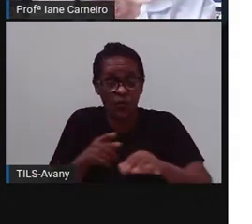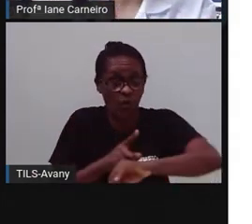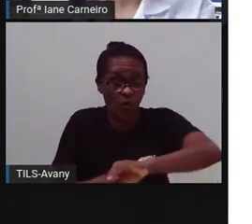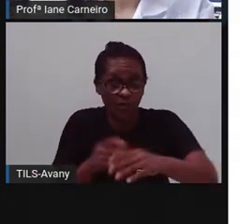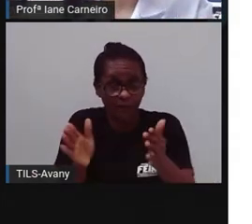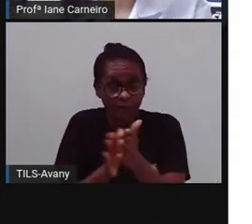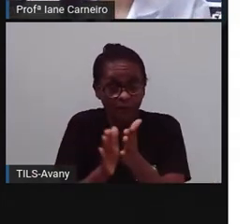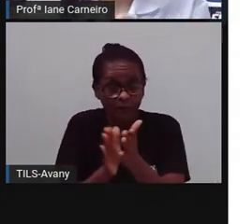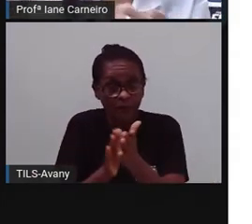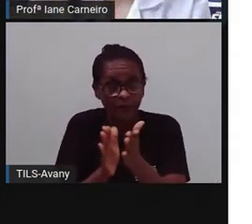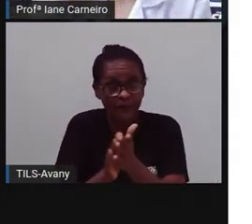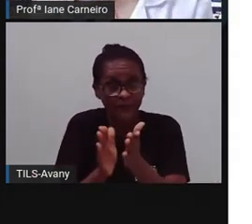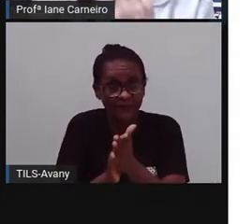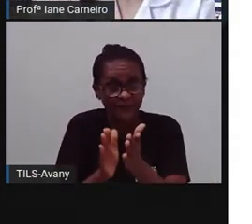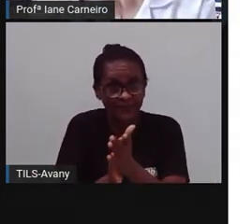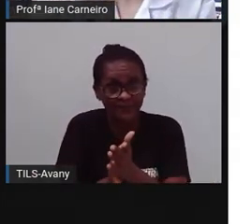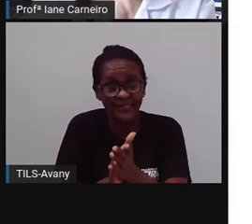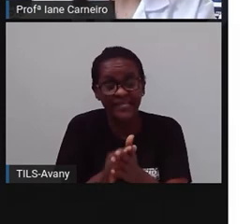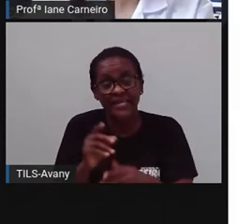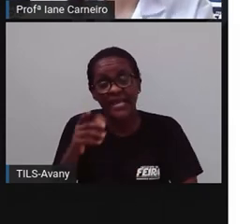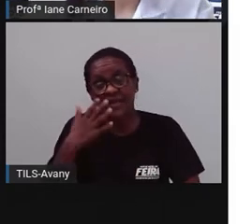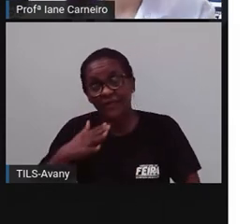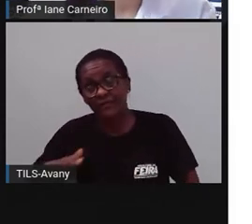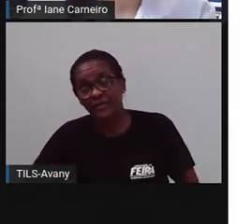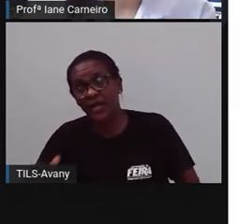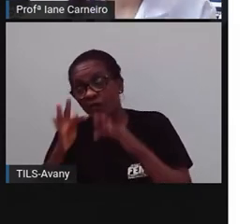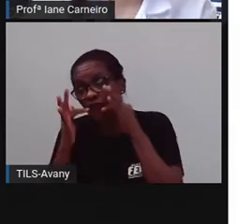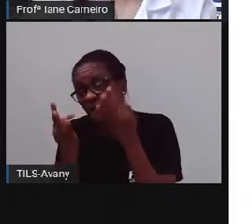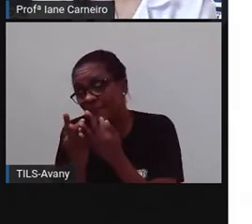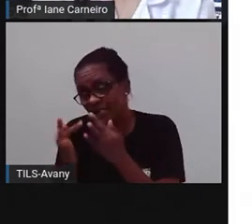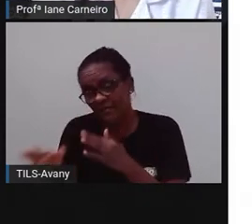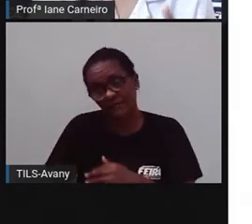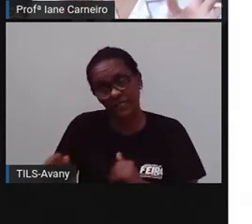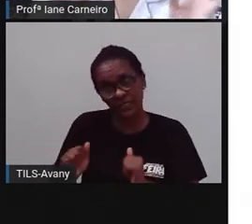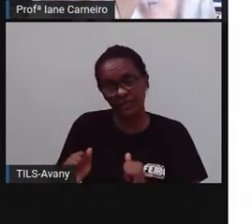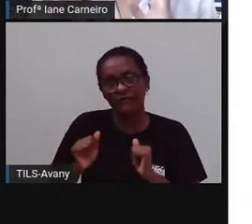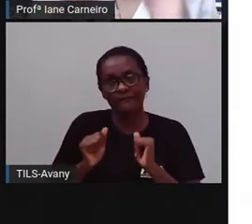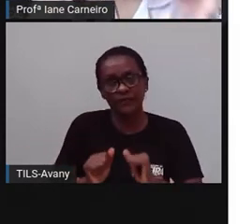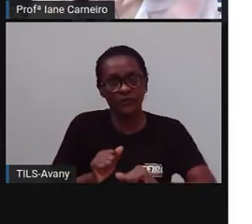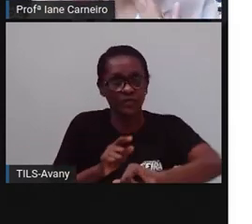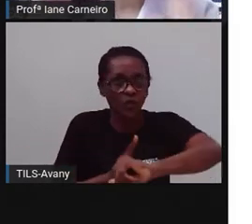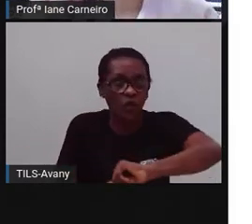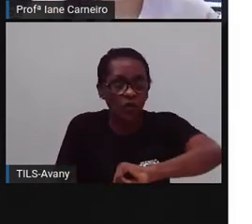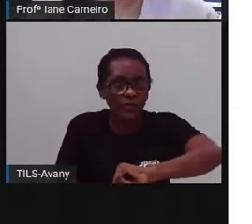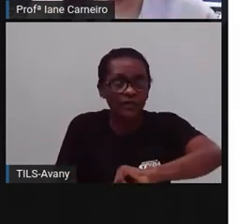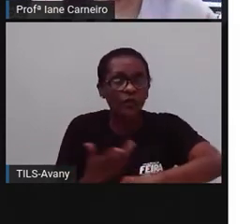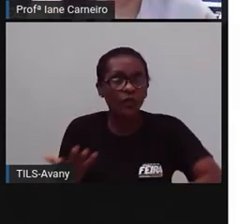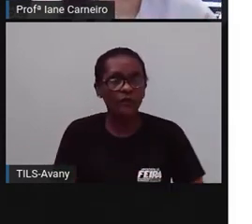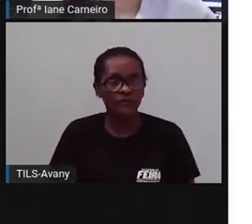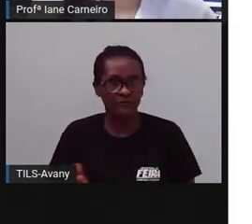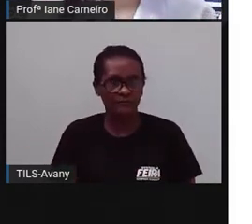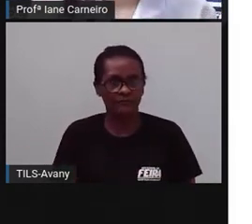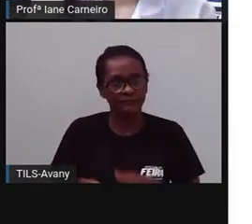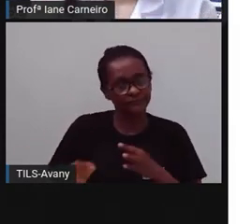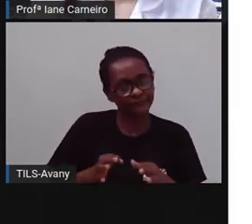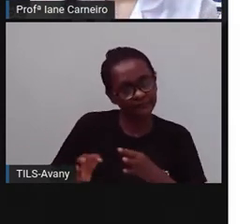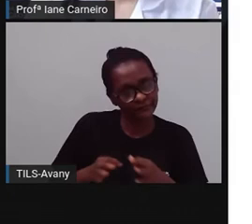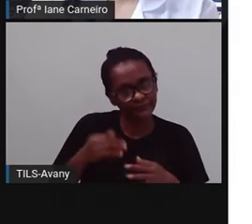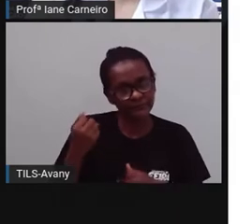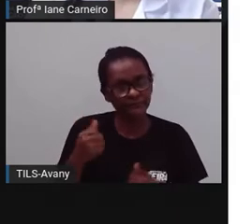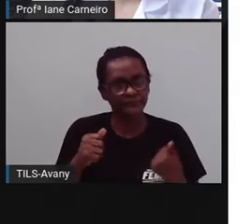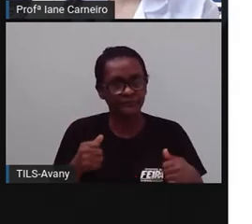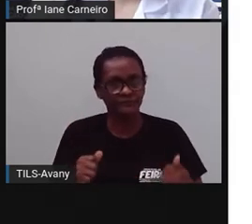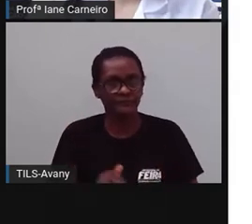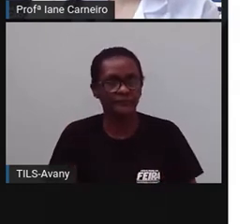dizendo só podem vir as crianças a família tem que vir buscar tá hora né para a família se organizar também